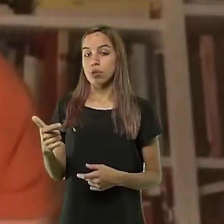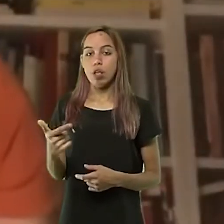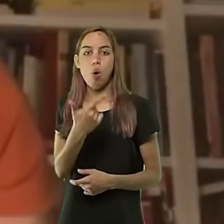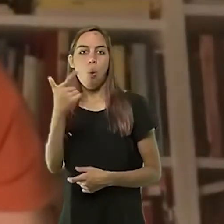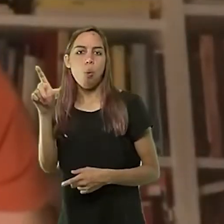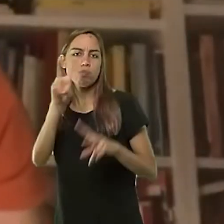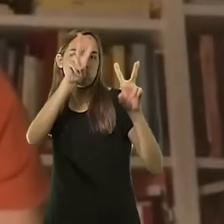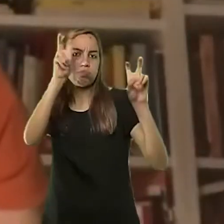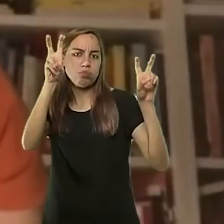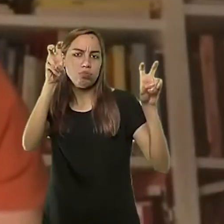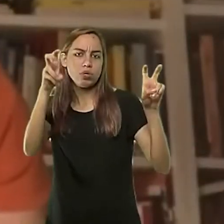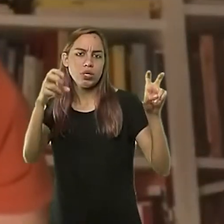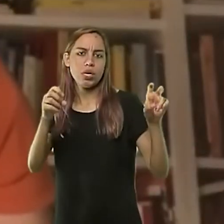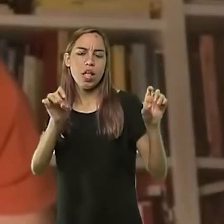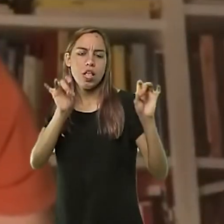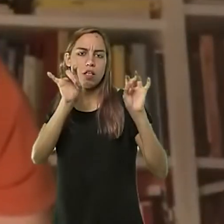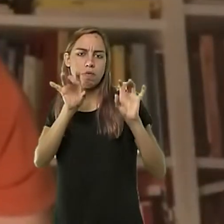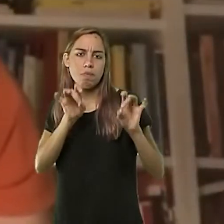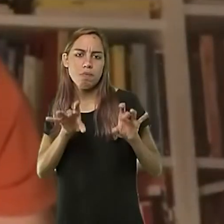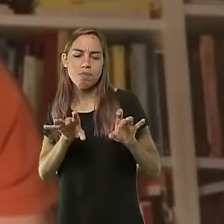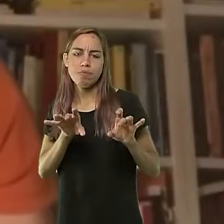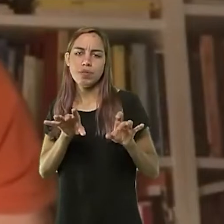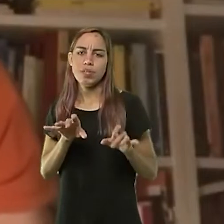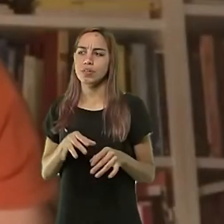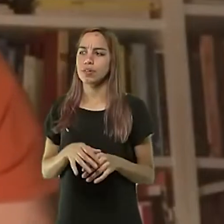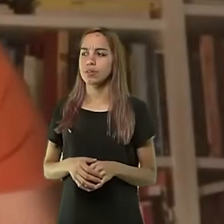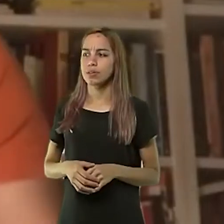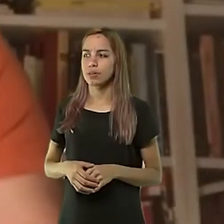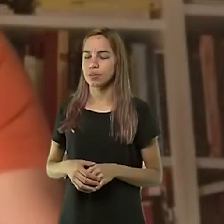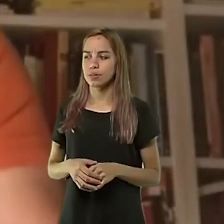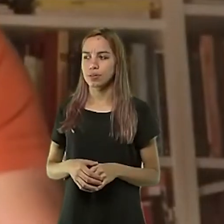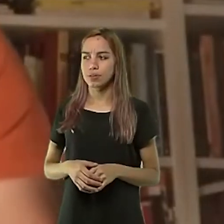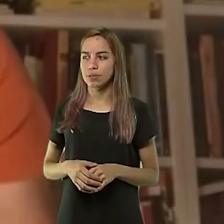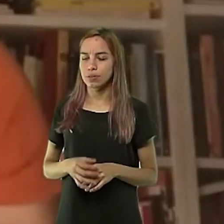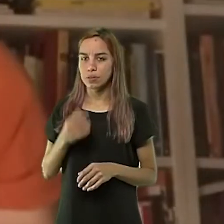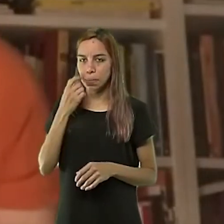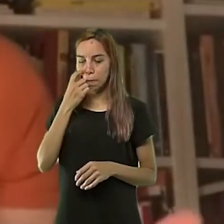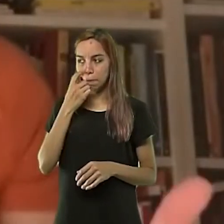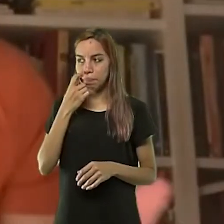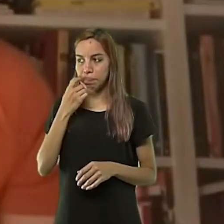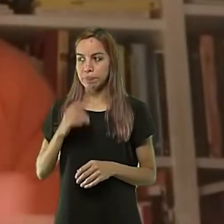nada especialmente filosófico, etc. à volta disto, à exceção